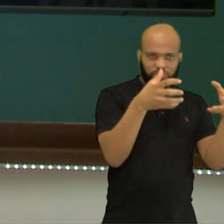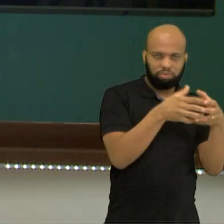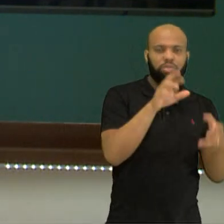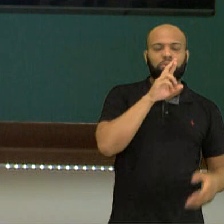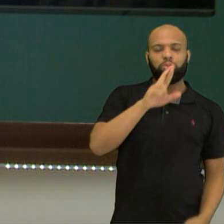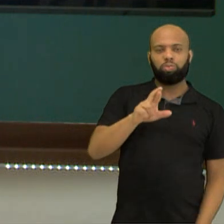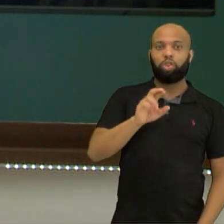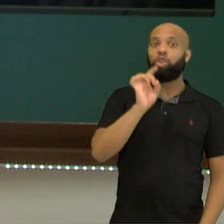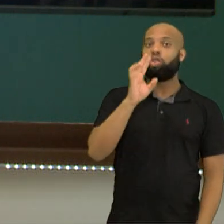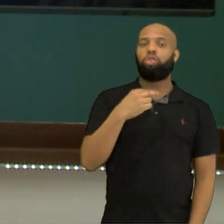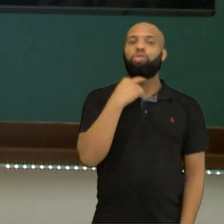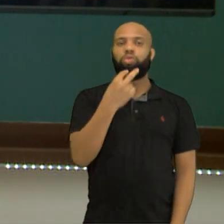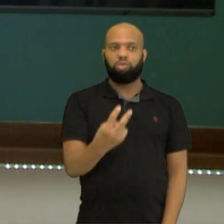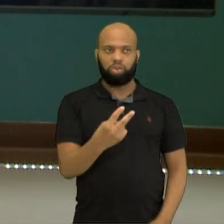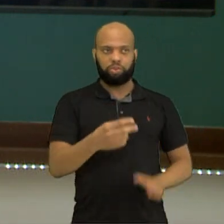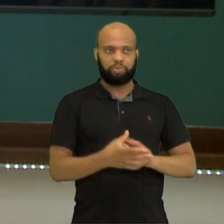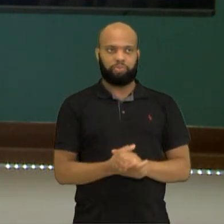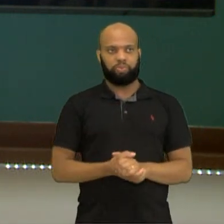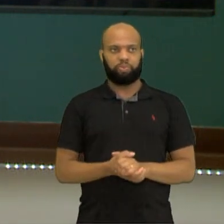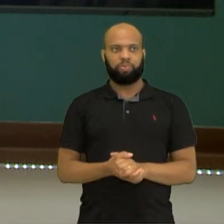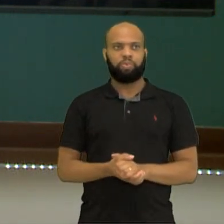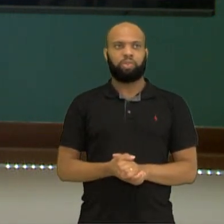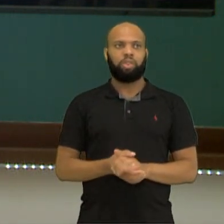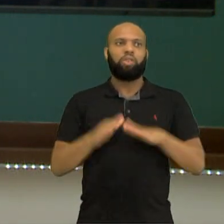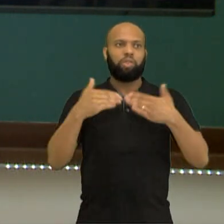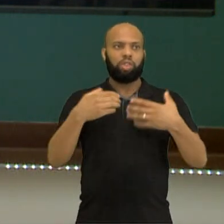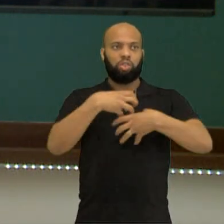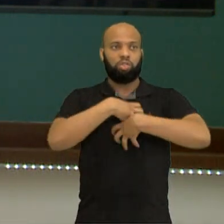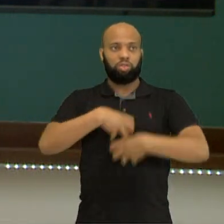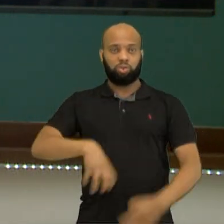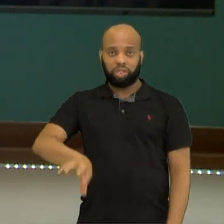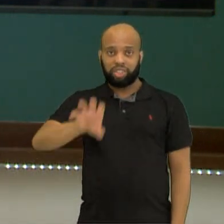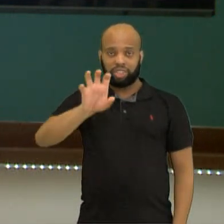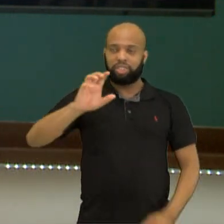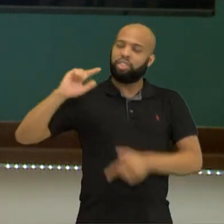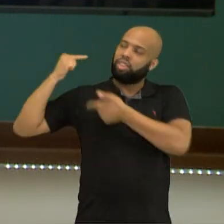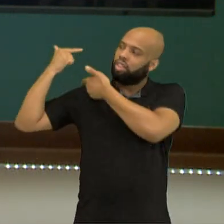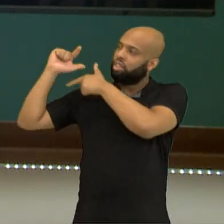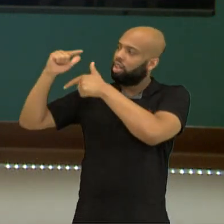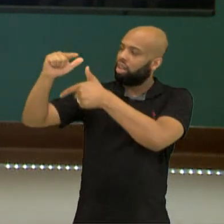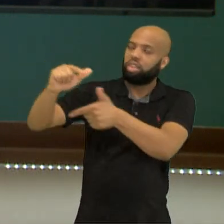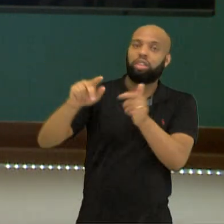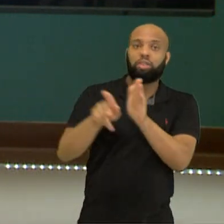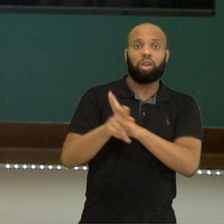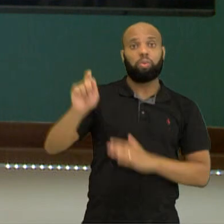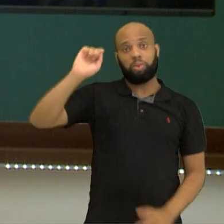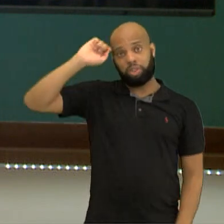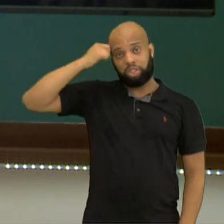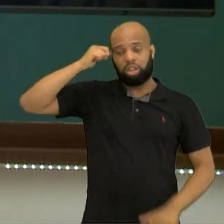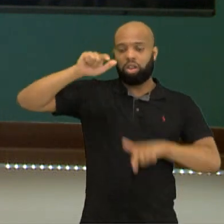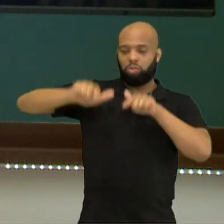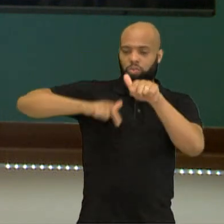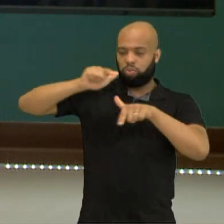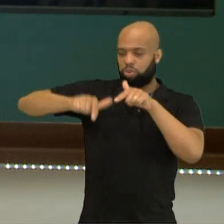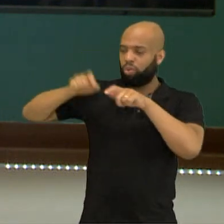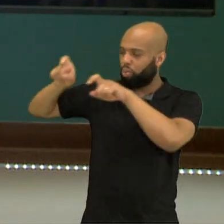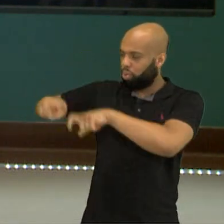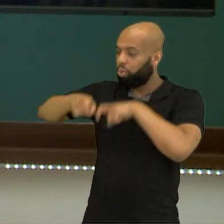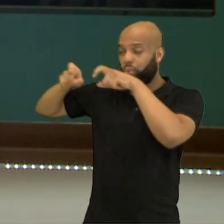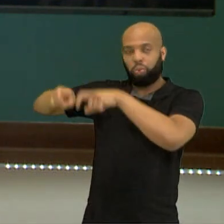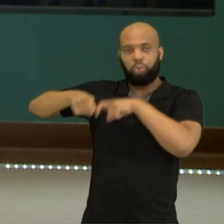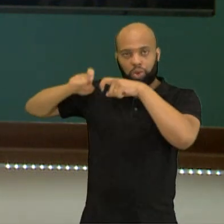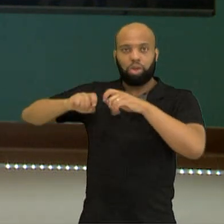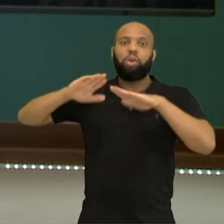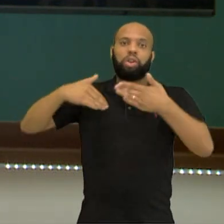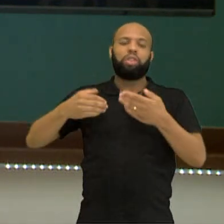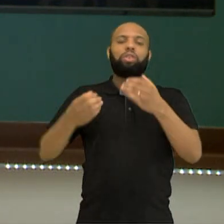isso, hoje isso é conhecido como work songs, e foi essa tradição entre os negros no trabalho do campo que